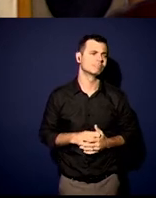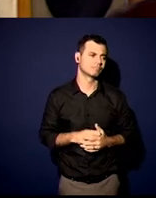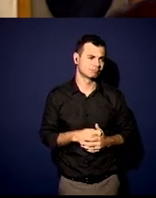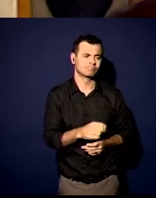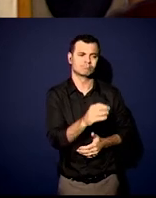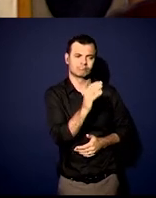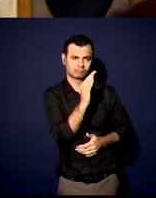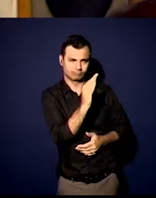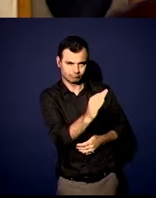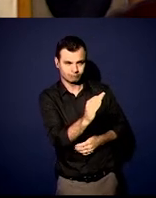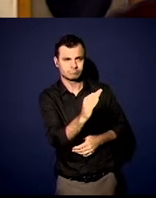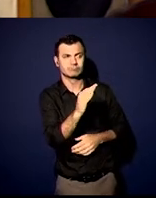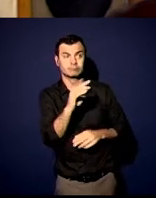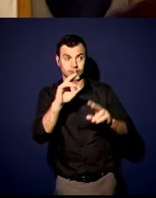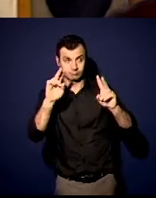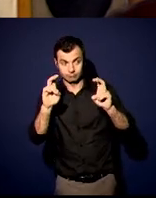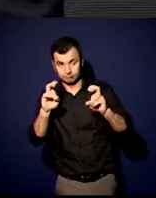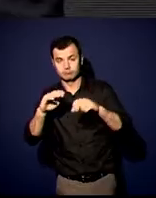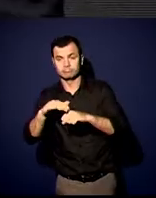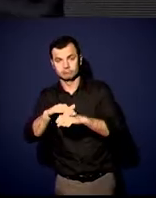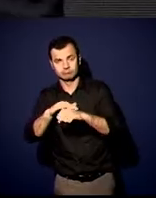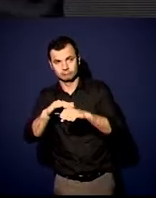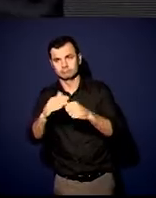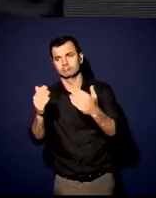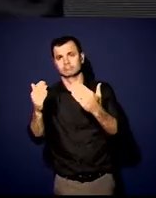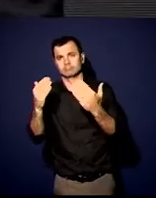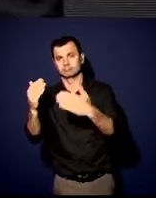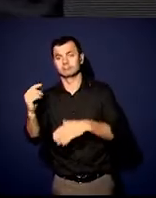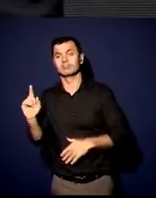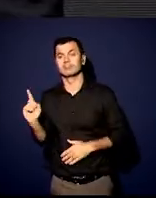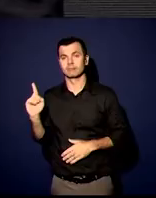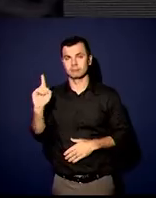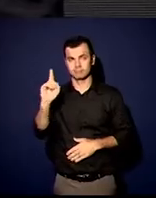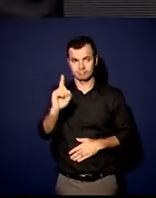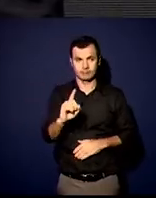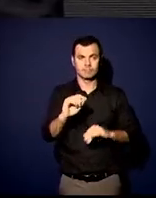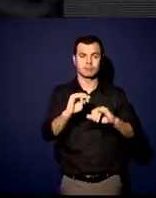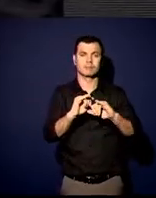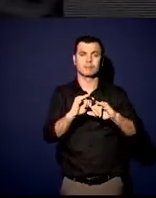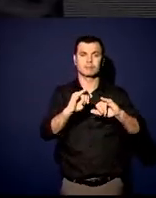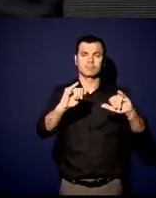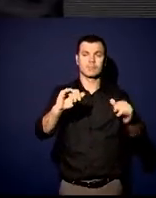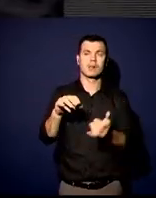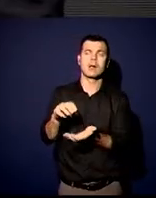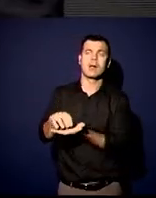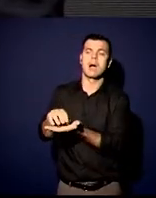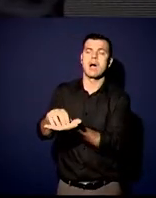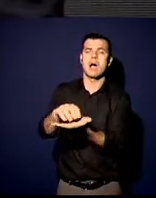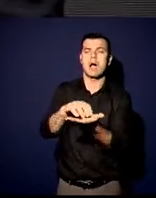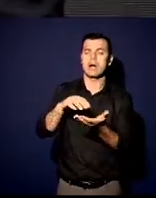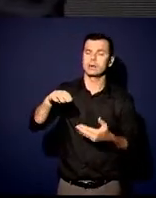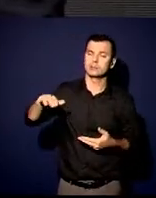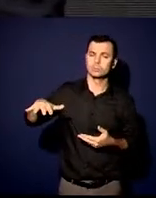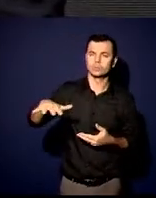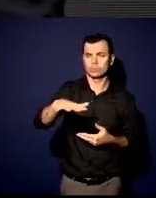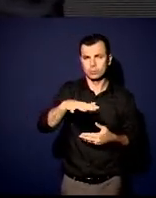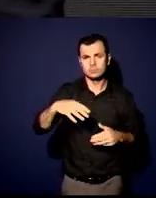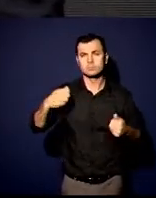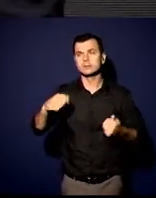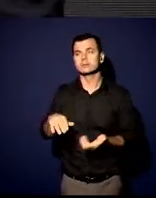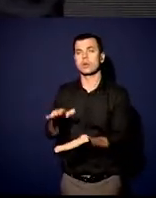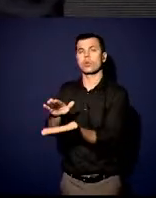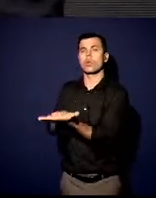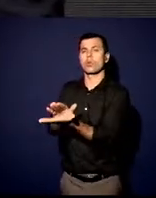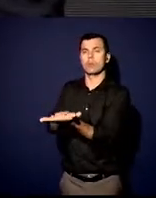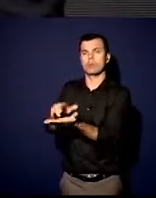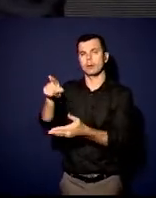francamente sobre esse assunto daí quando eu venho a público dizer que todos os setores precisam cobrar efetivamente com muito Rigor do Congresso